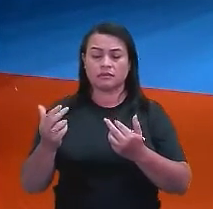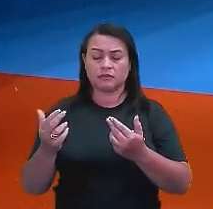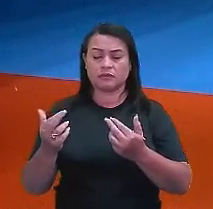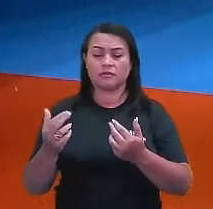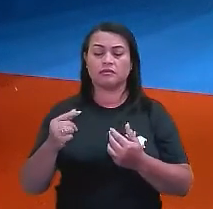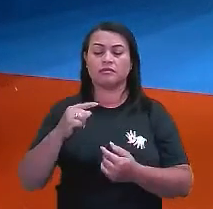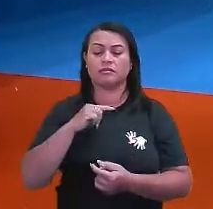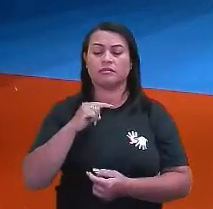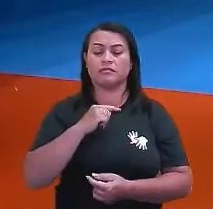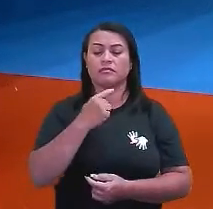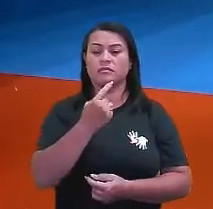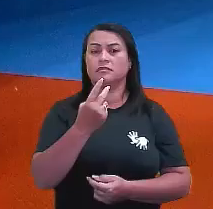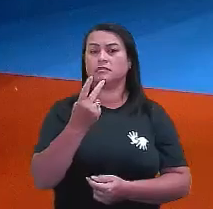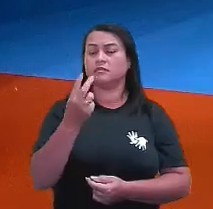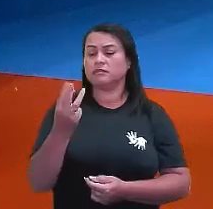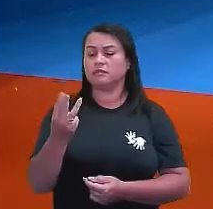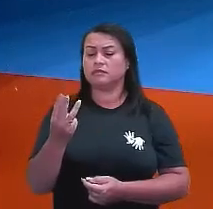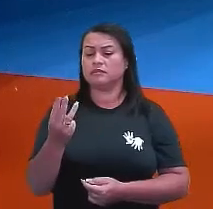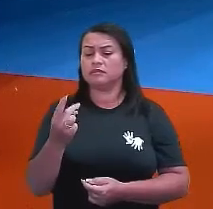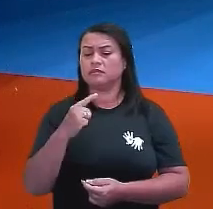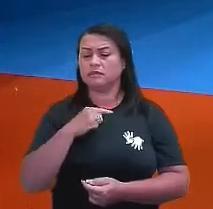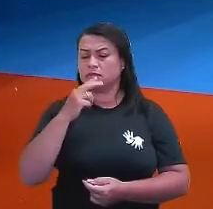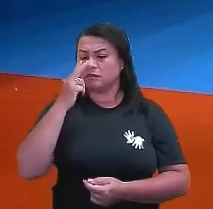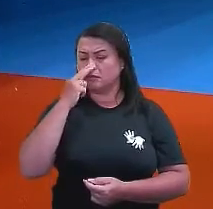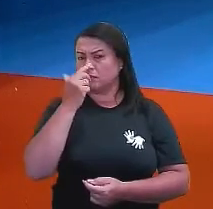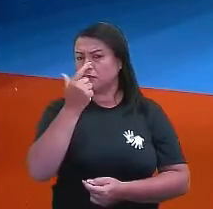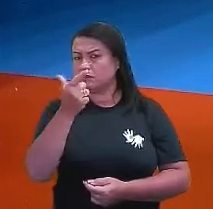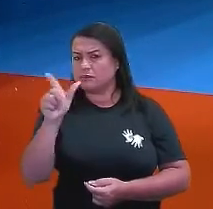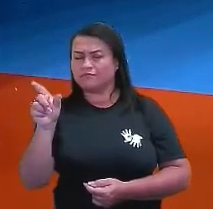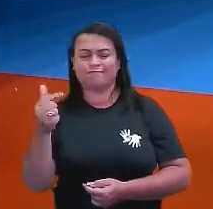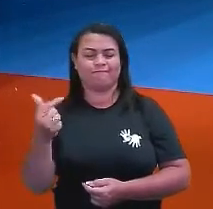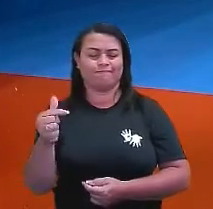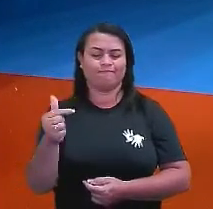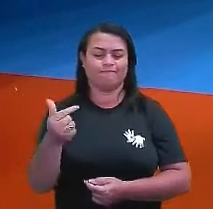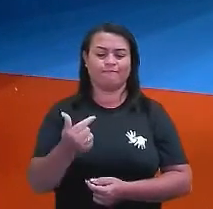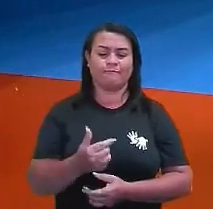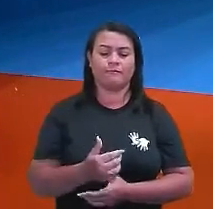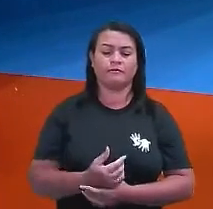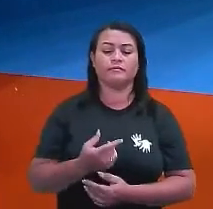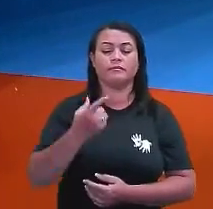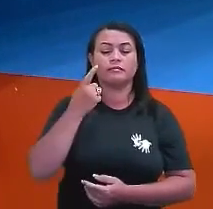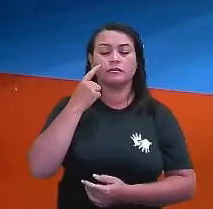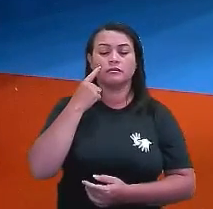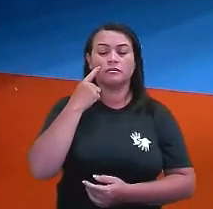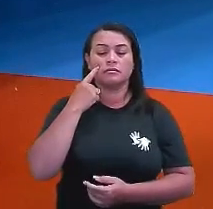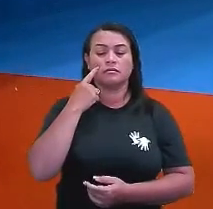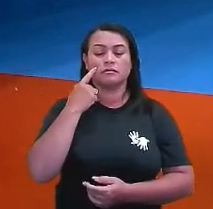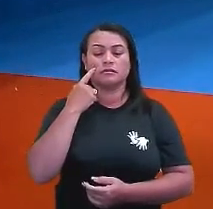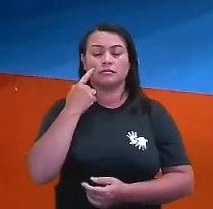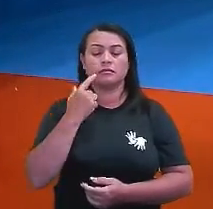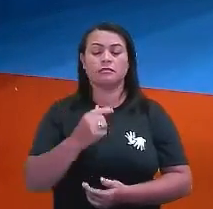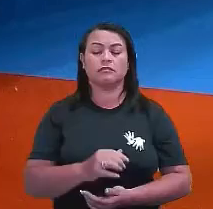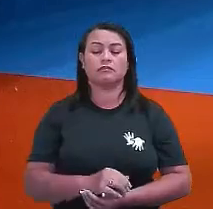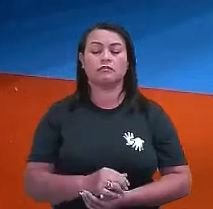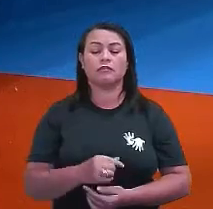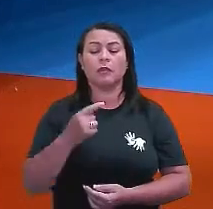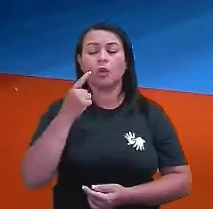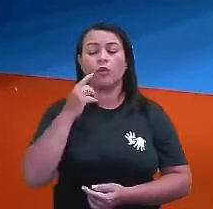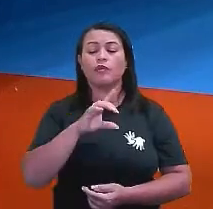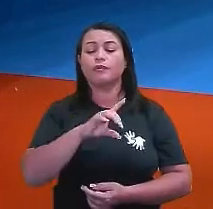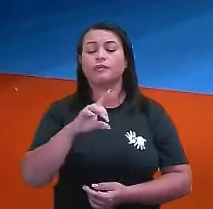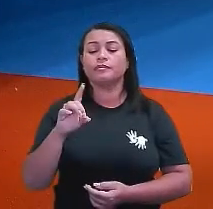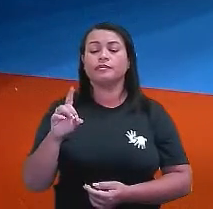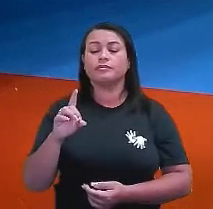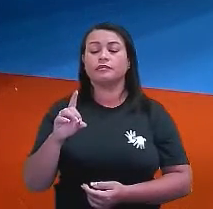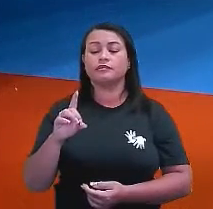com o mesmo tamanho dessa. Tem outra que tem o mesmo tamanho? Não, né? Então, tá só essas 3. Então, vamos ver qual